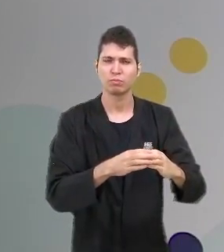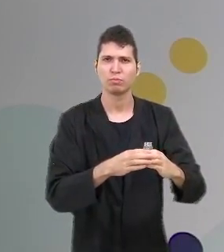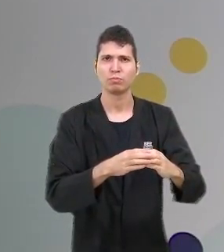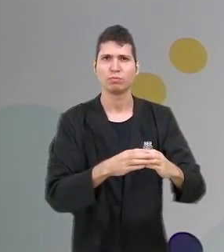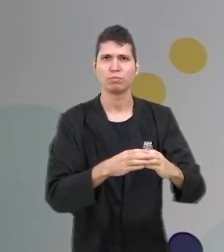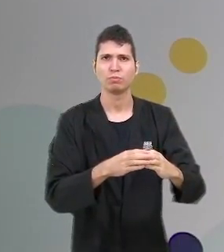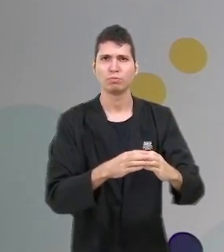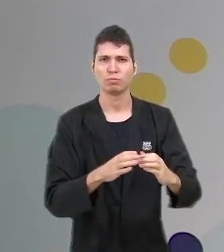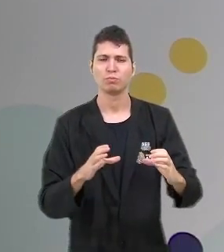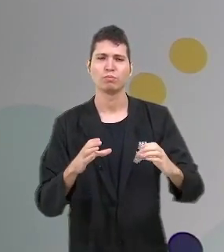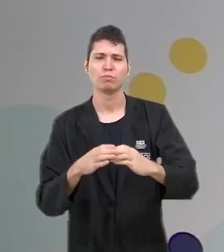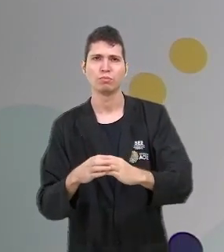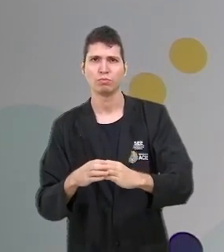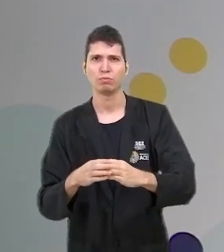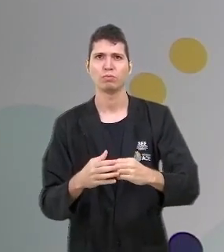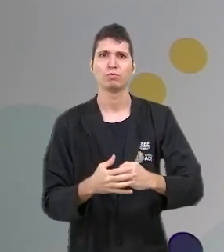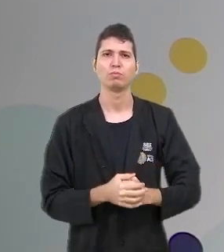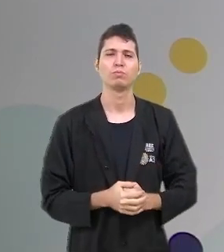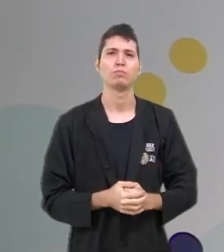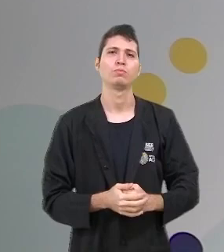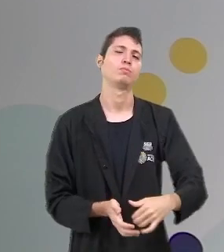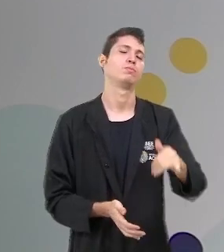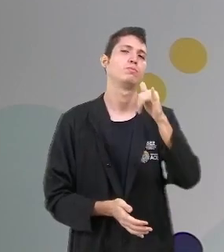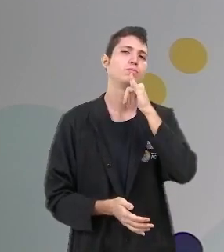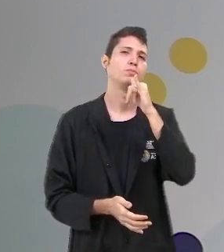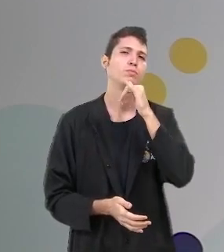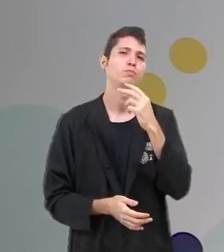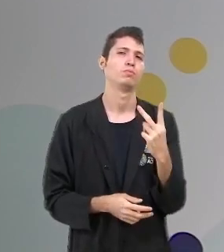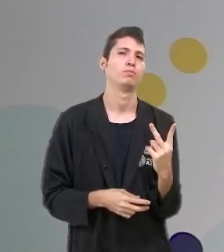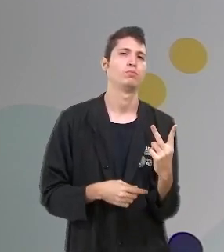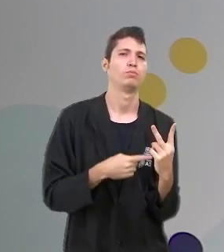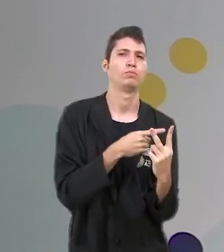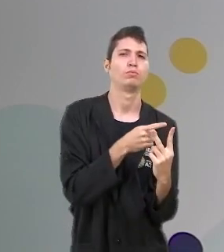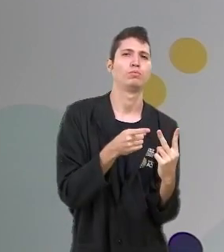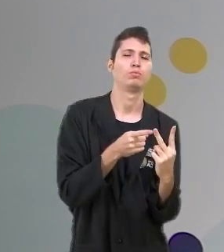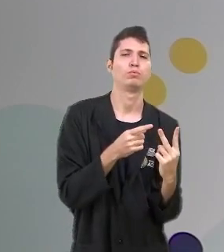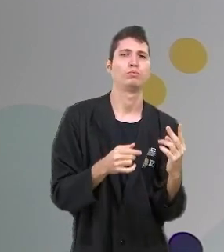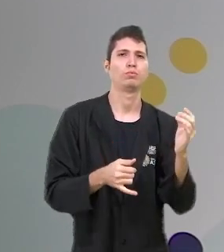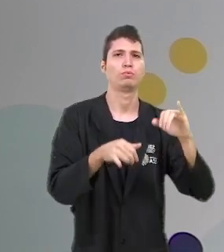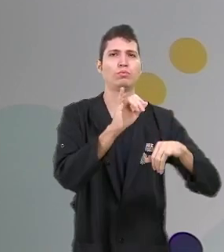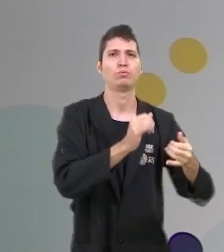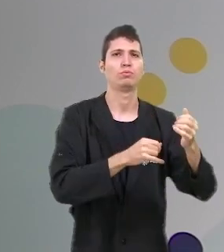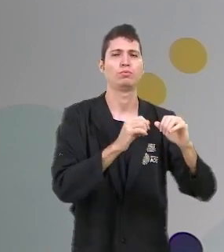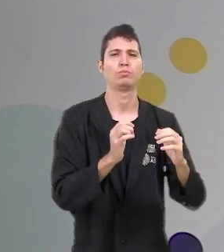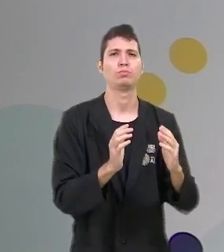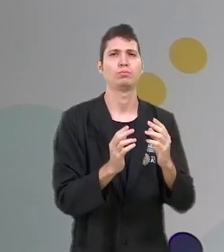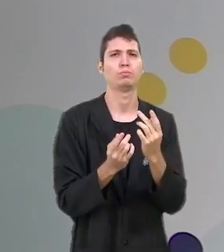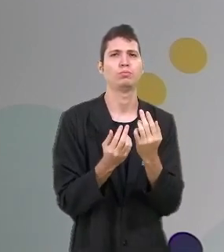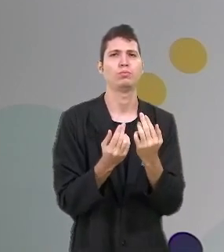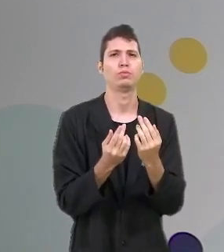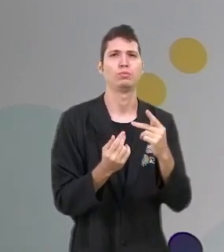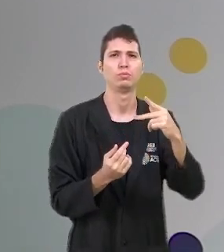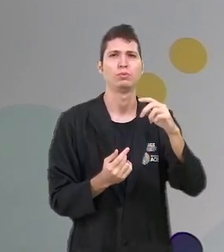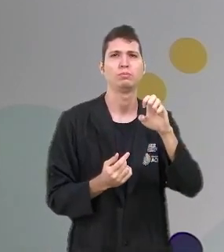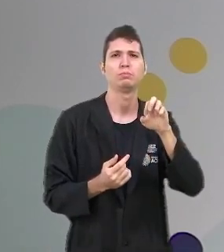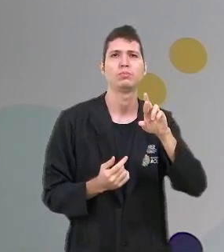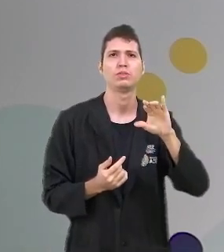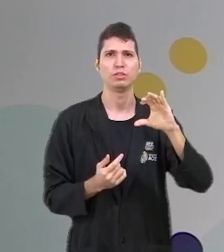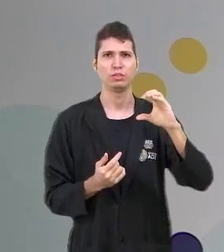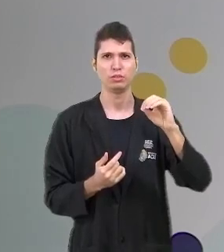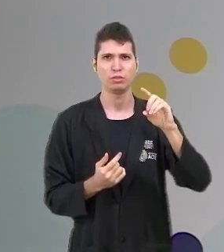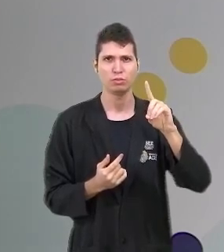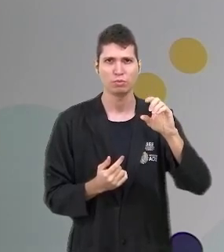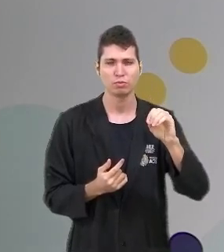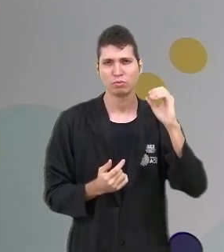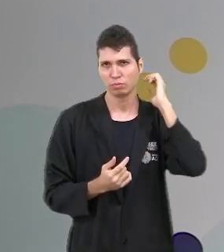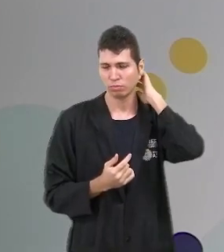Por exemplo, se eu pegar 2 elementos que estão no mesmo período, um exemplo aqui que eu poderia citar para vocês, se eu pegar